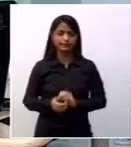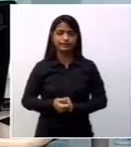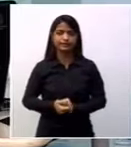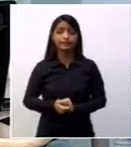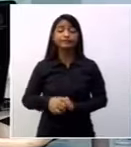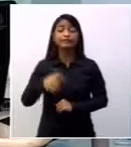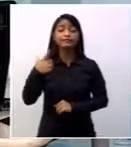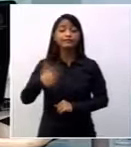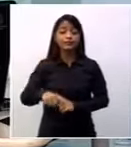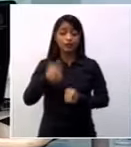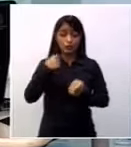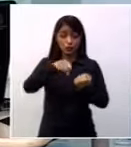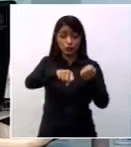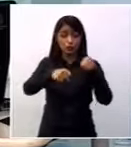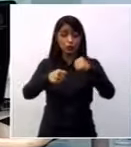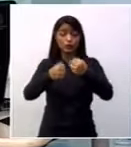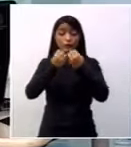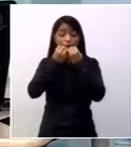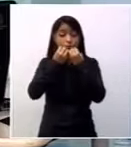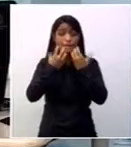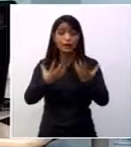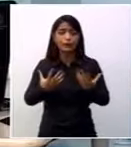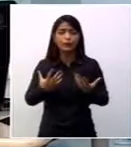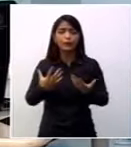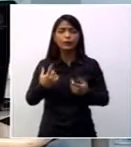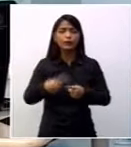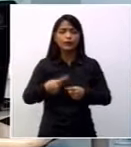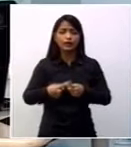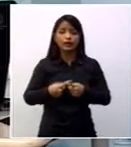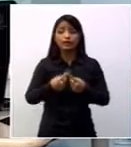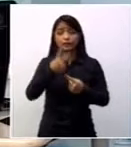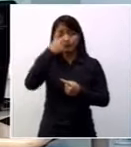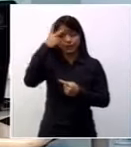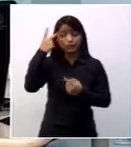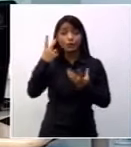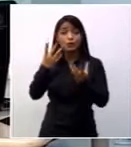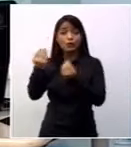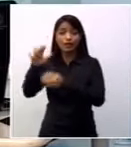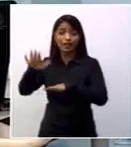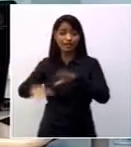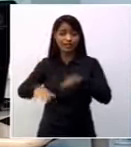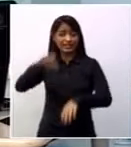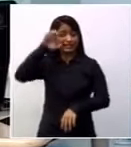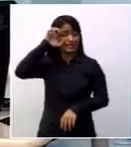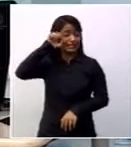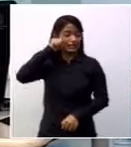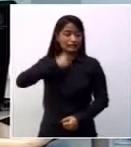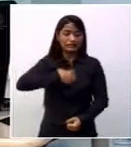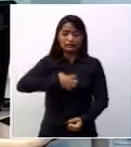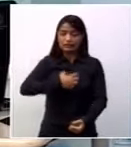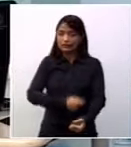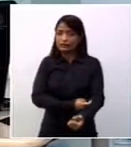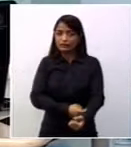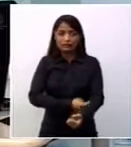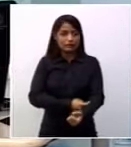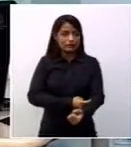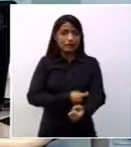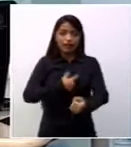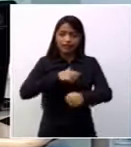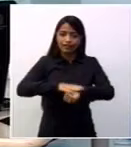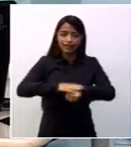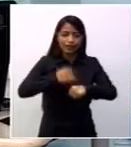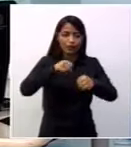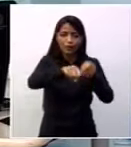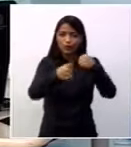benefícios da luta, é importante dizer que muita gente procura a prática de lutas para aliviar o estresse. Vocês sabiam disso? É uma atividade